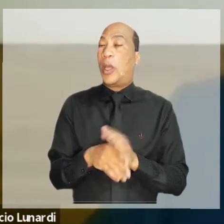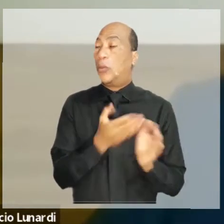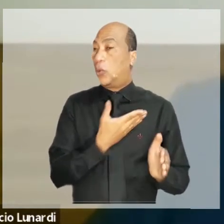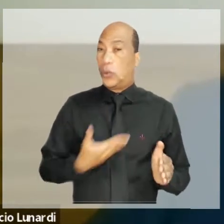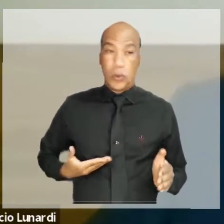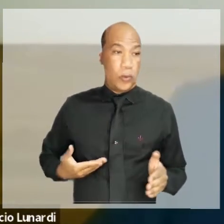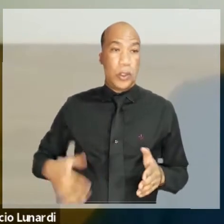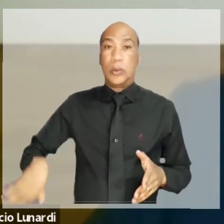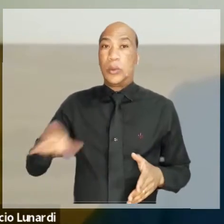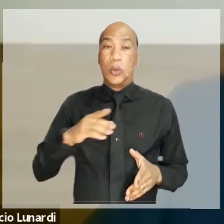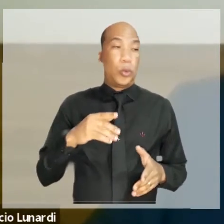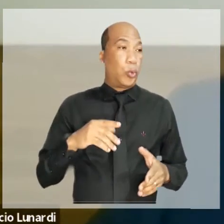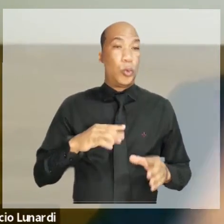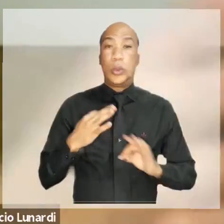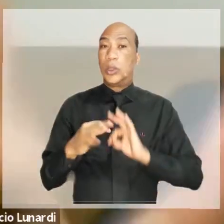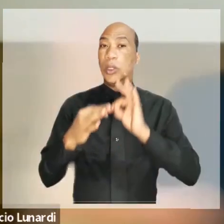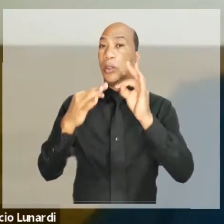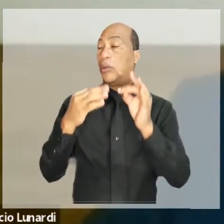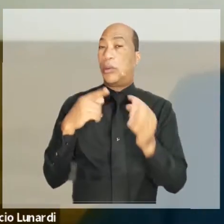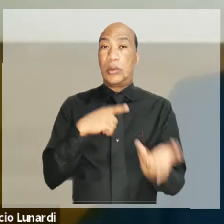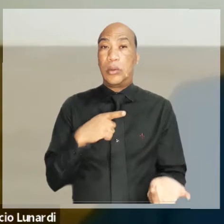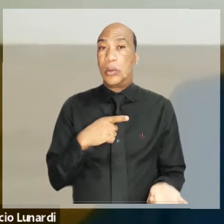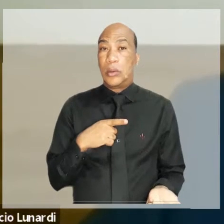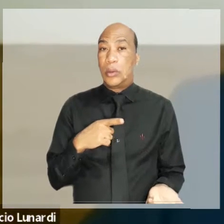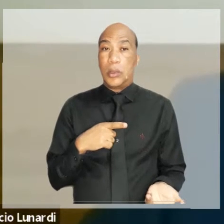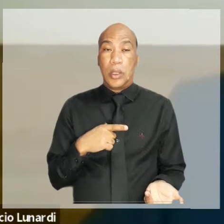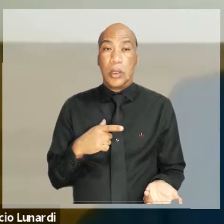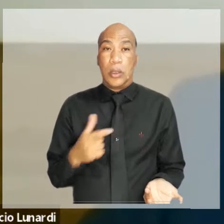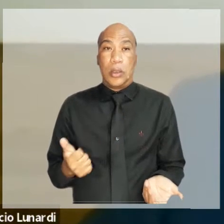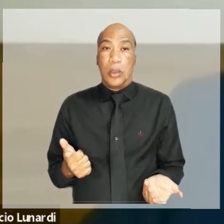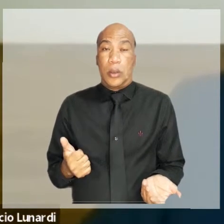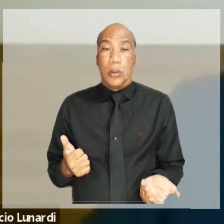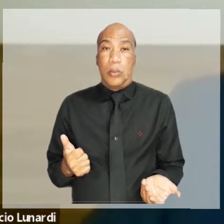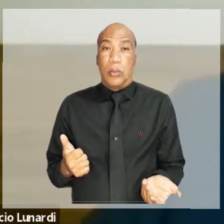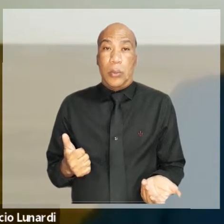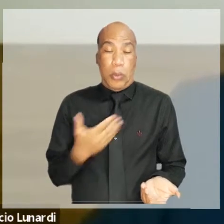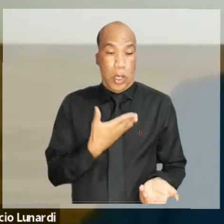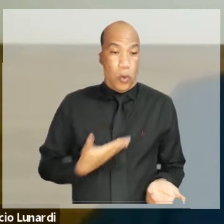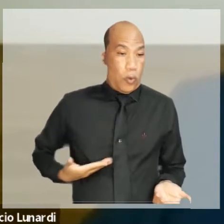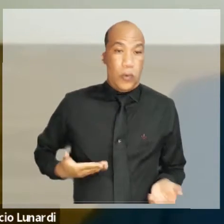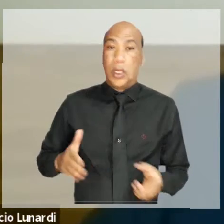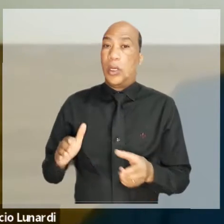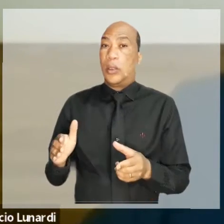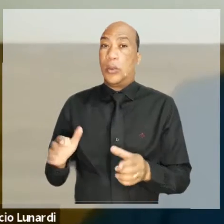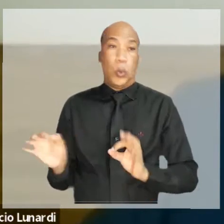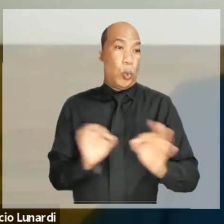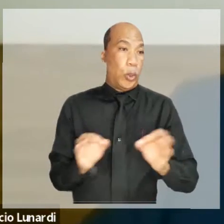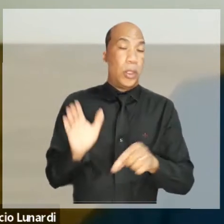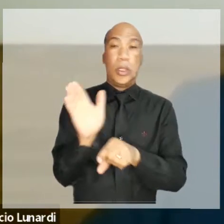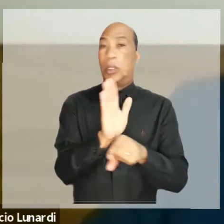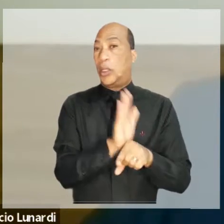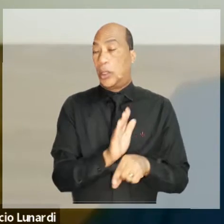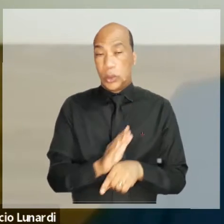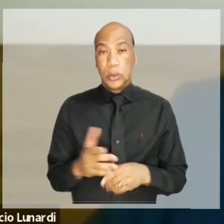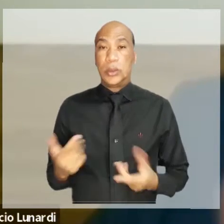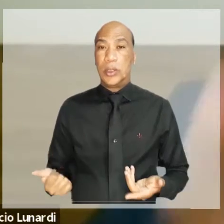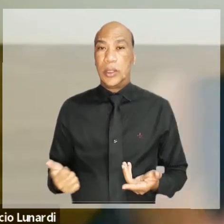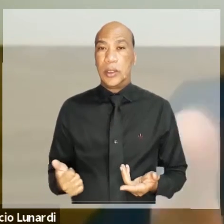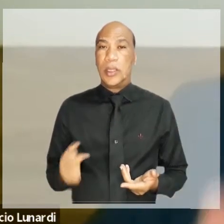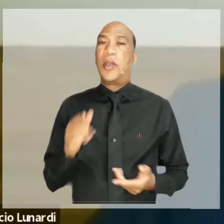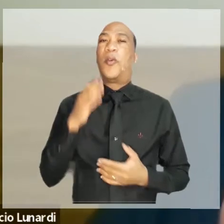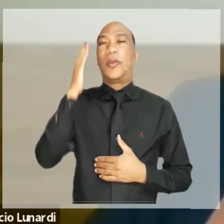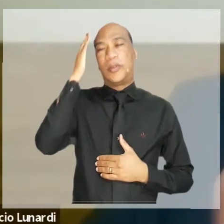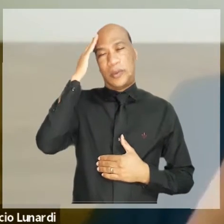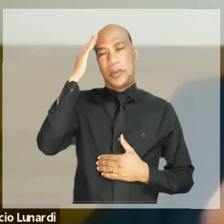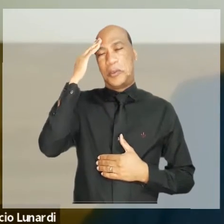ter a tecnologia para o próprio serviço público poder funcionar. Achei muito bacana, né, o que você falou aí, e eu